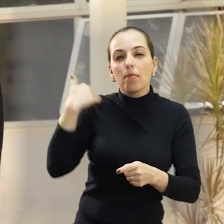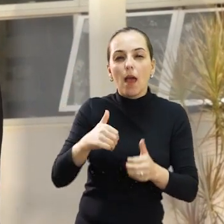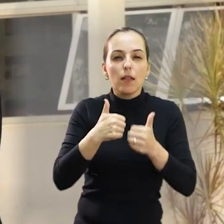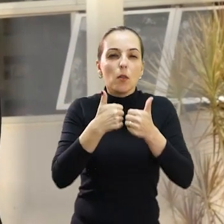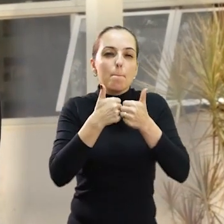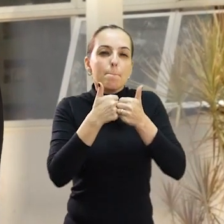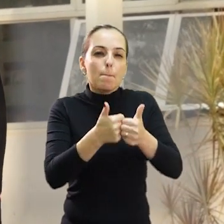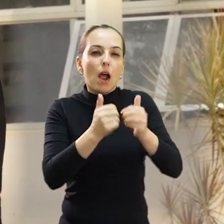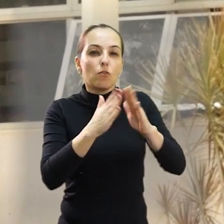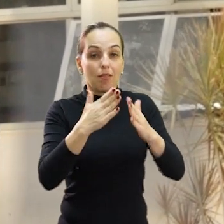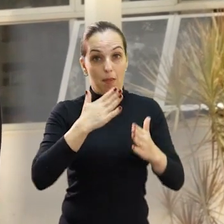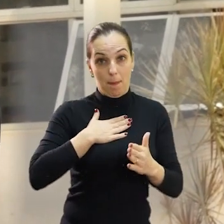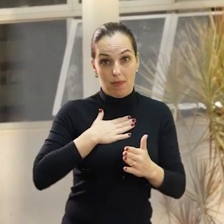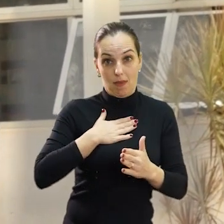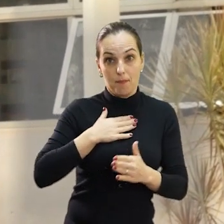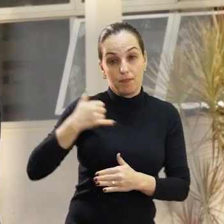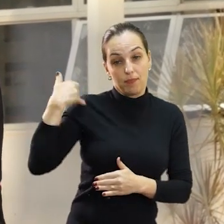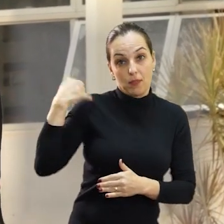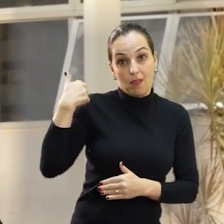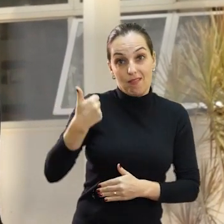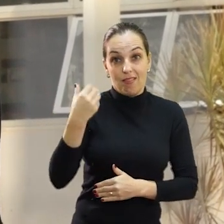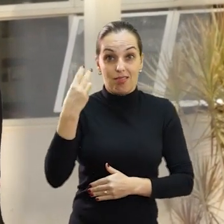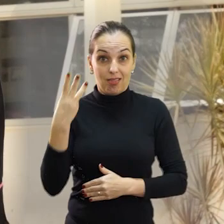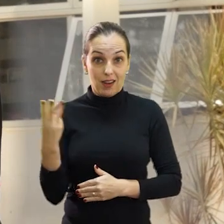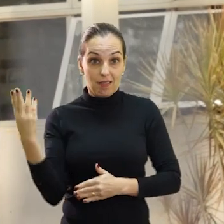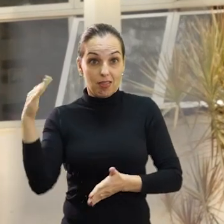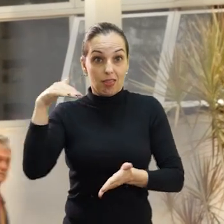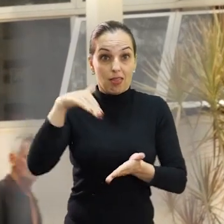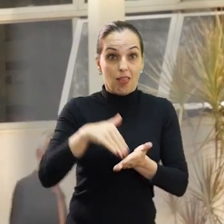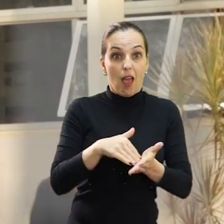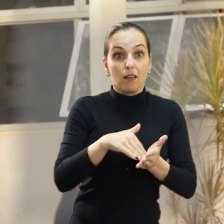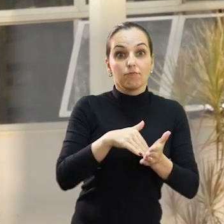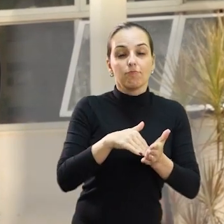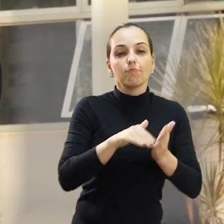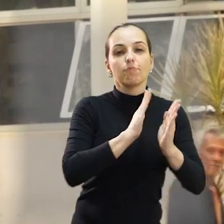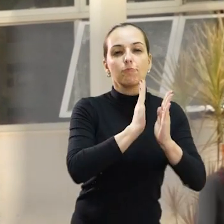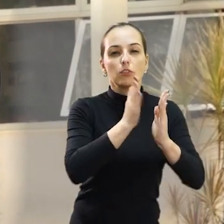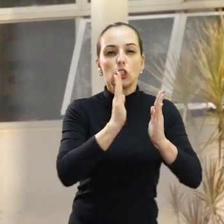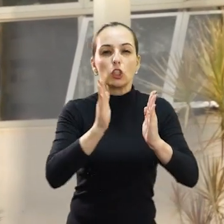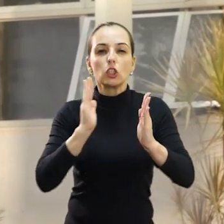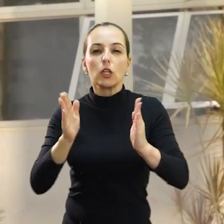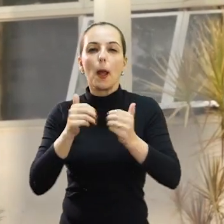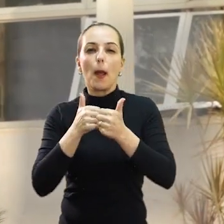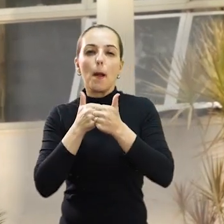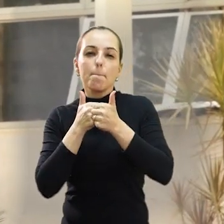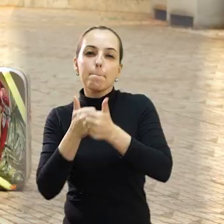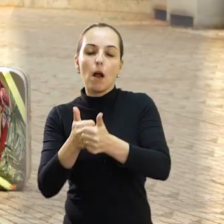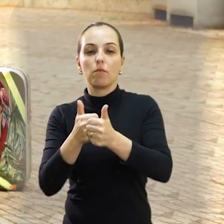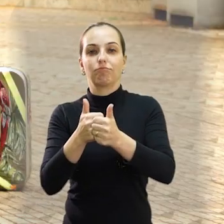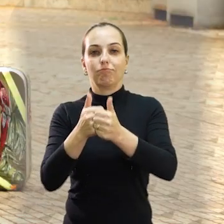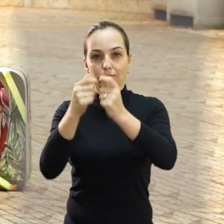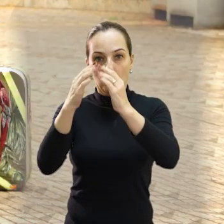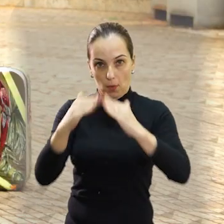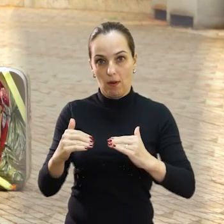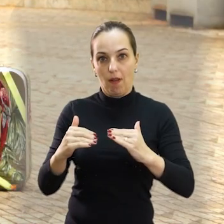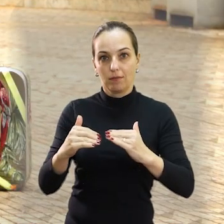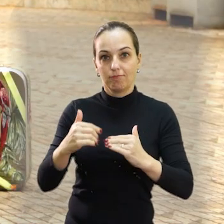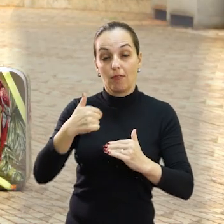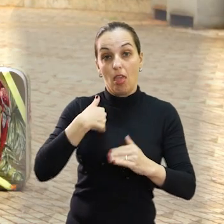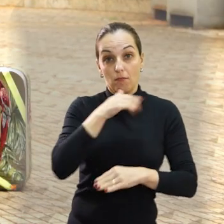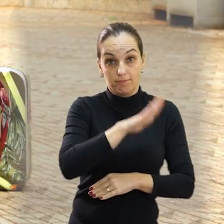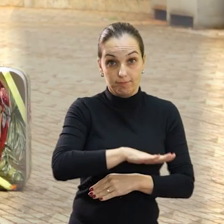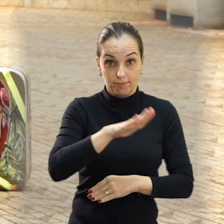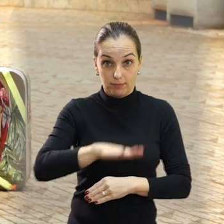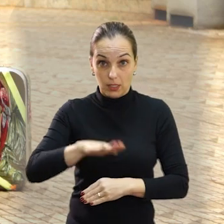muito tempo, até os meus 13 anos de idade, eu morei aqui pertinho, próximo. Então,